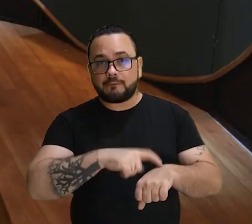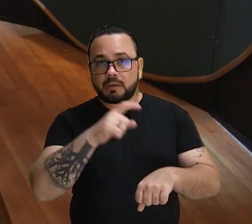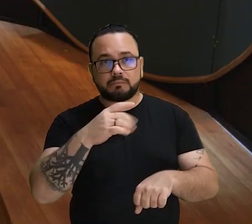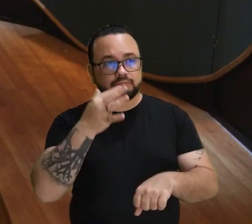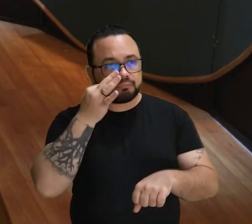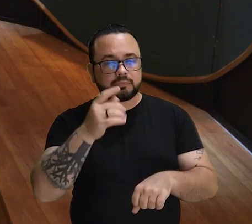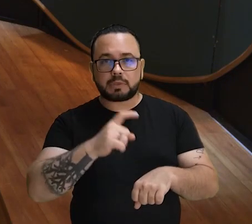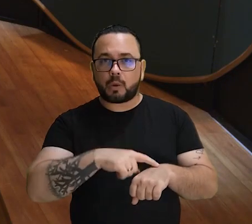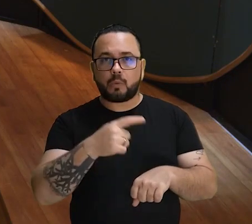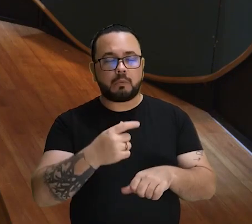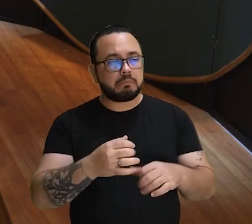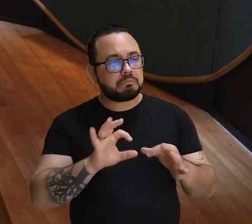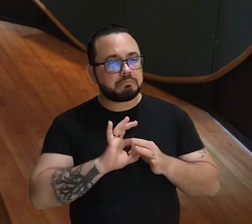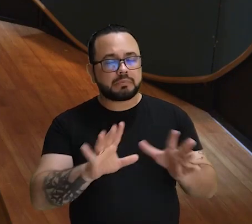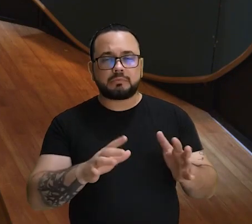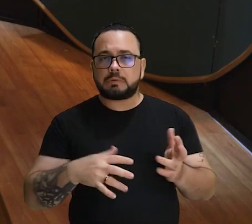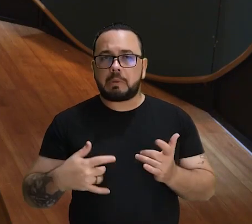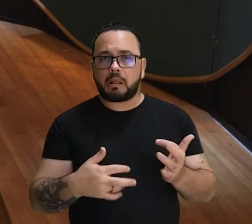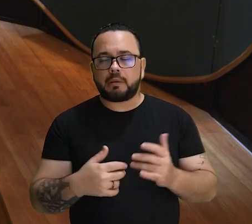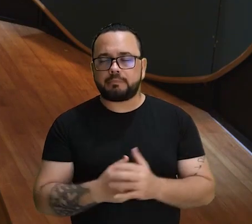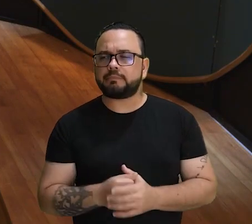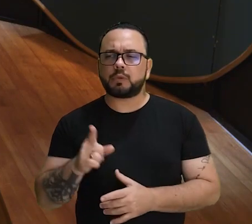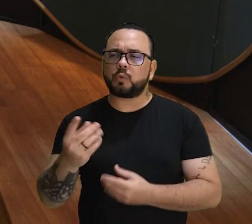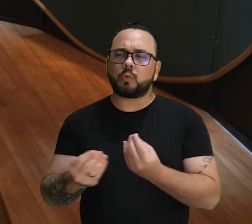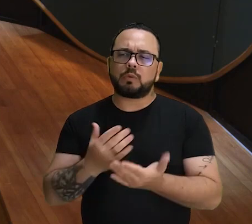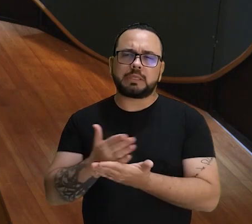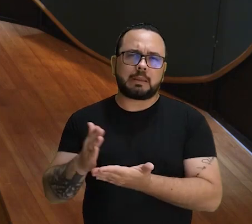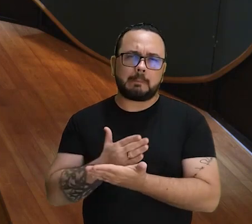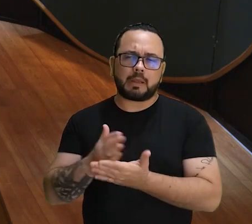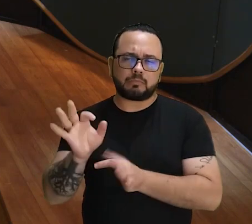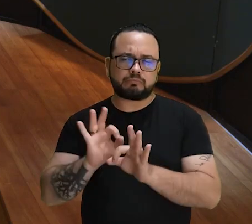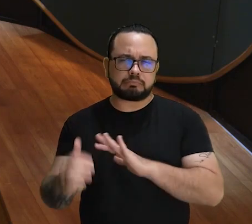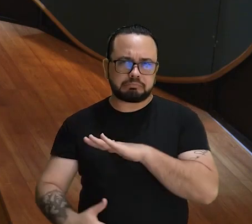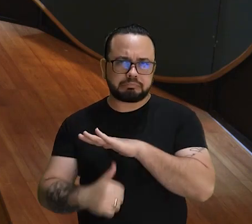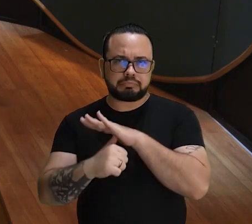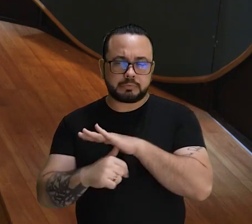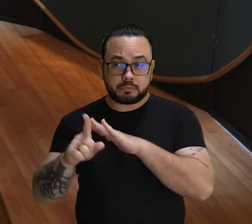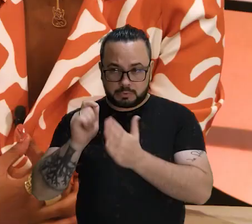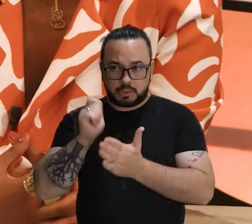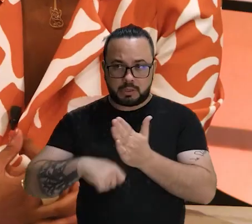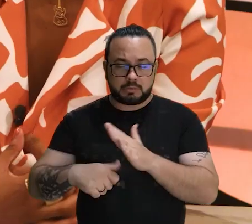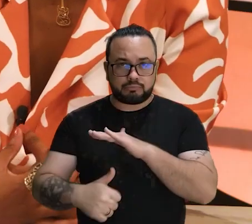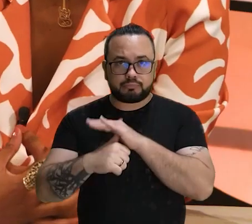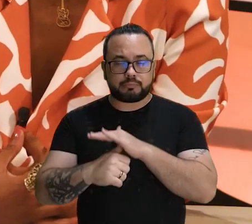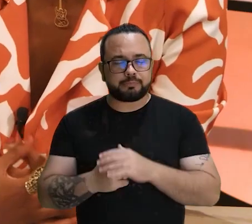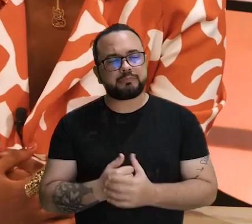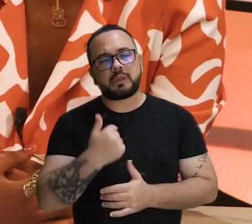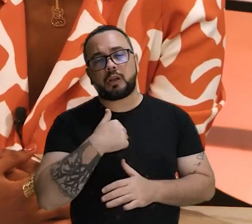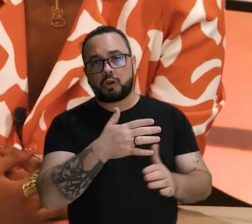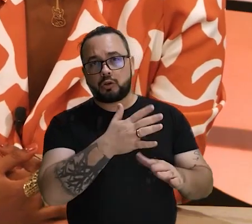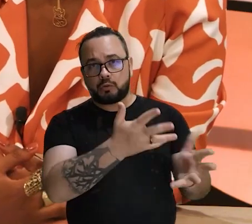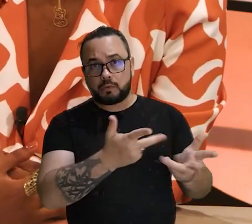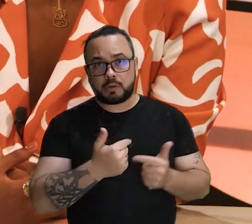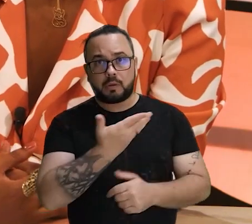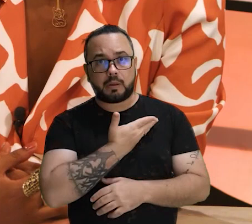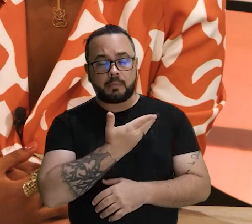livre, tem uma música que é uma faixa de improvisação livre. E como você dividiu as produções desse disco? Você assina a produção? Eu chamei um